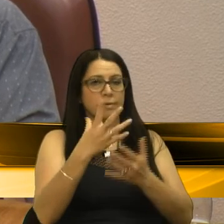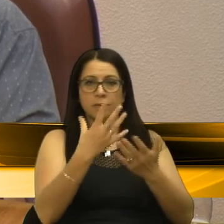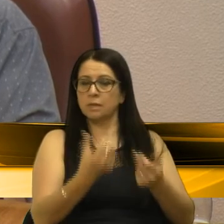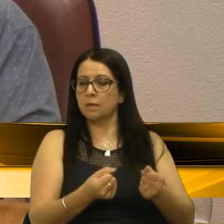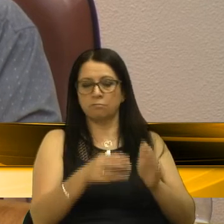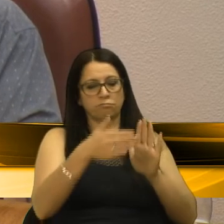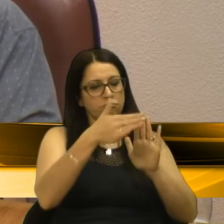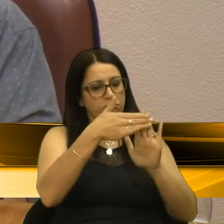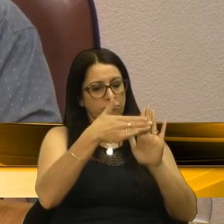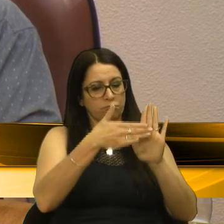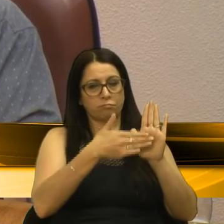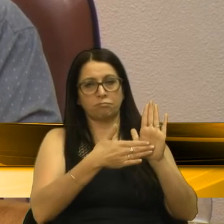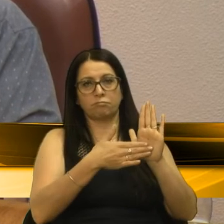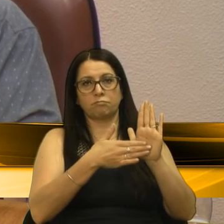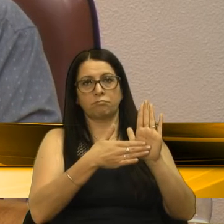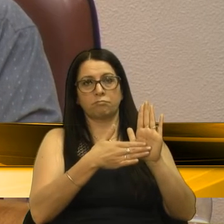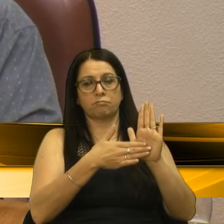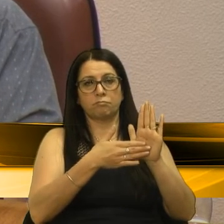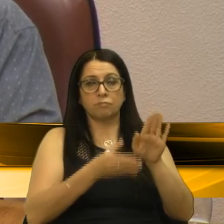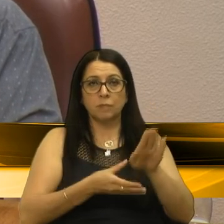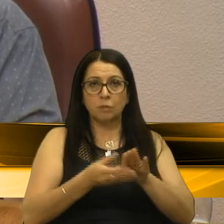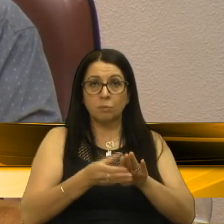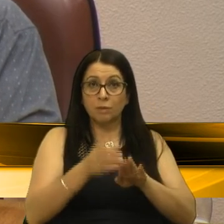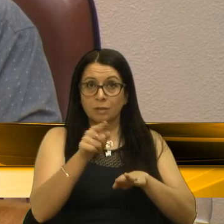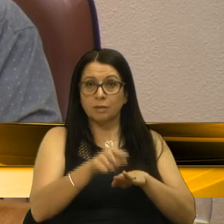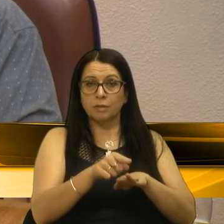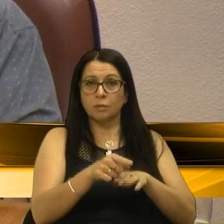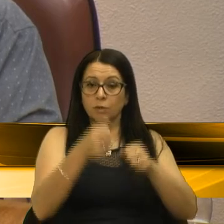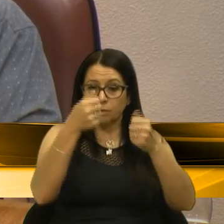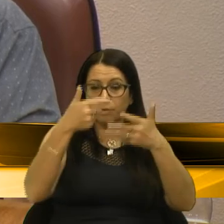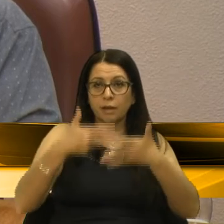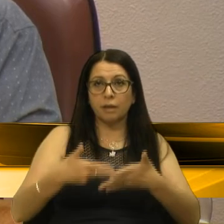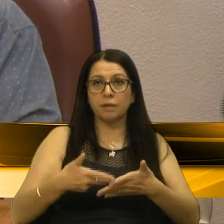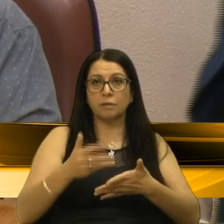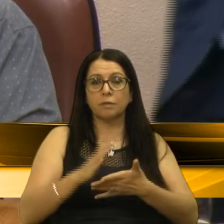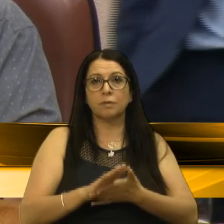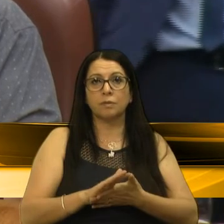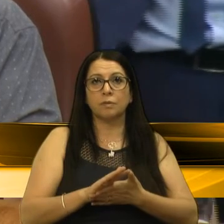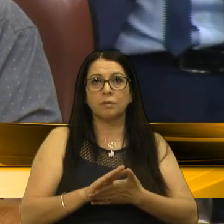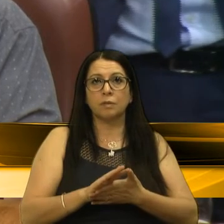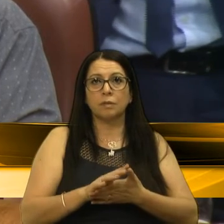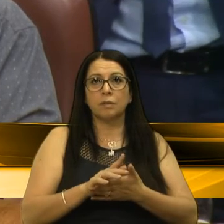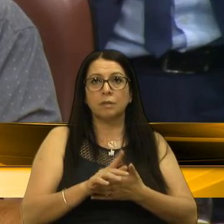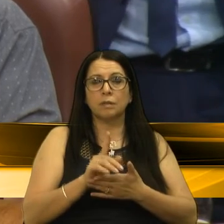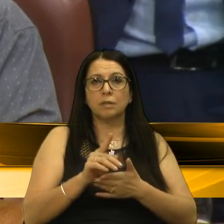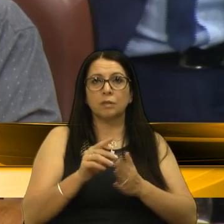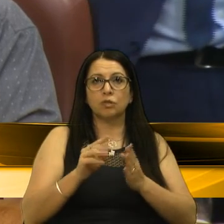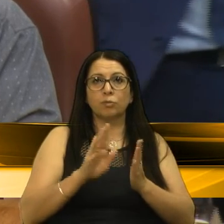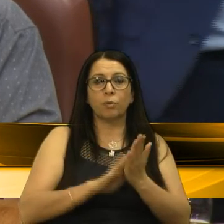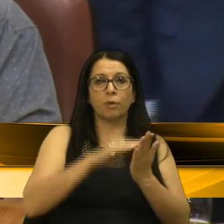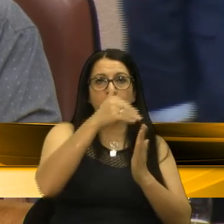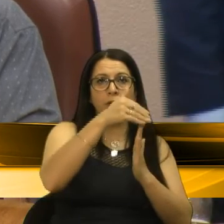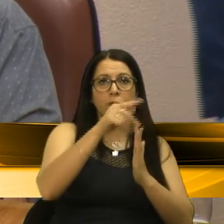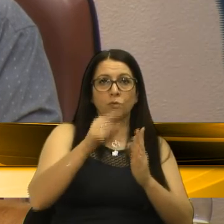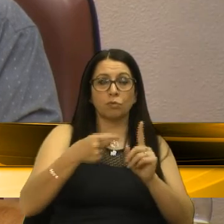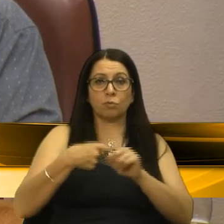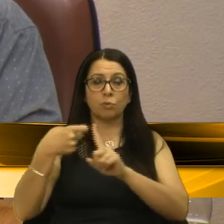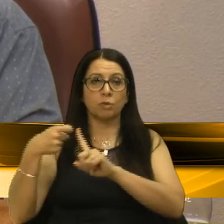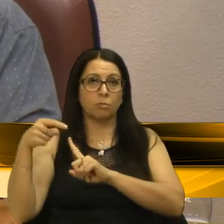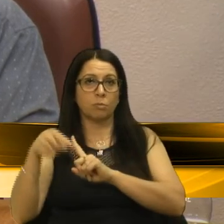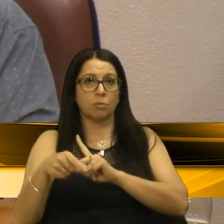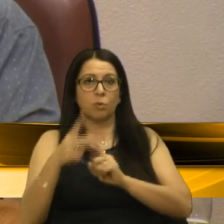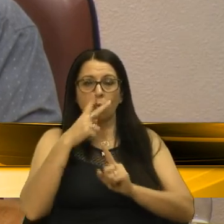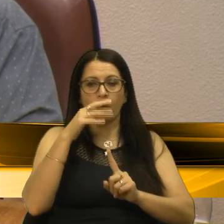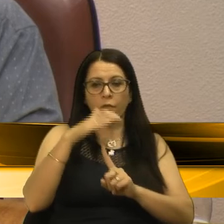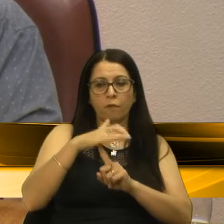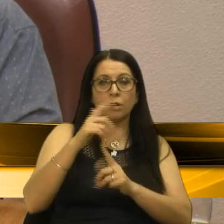os termos recomendação, então justificando que, em virtude do calendário de eventos do município, como a